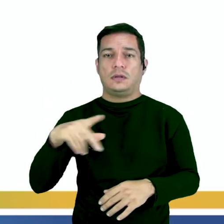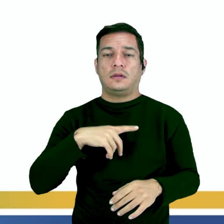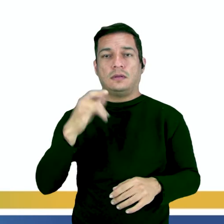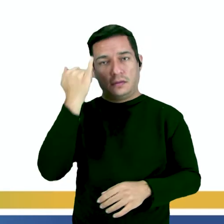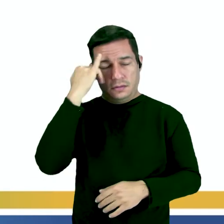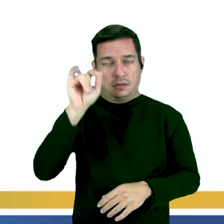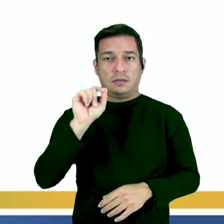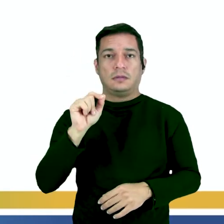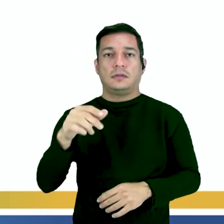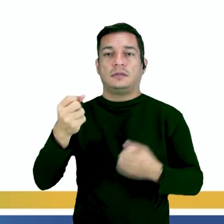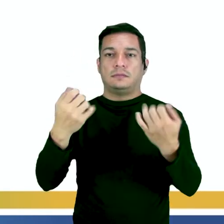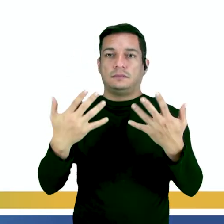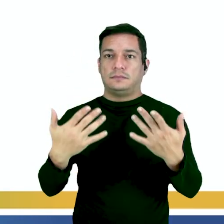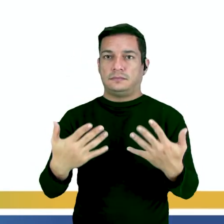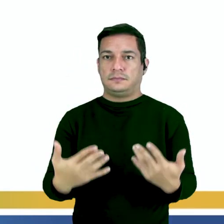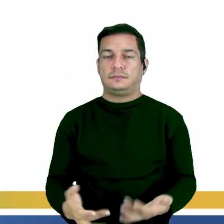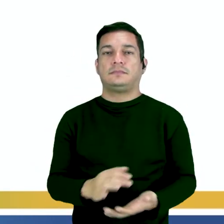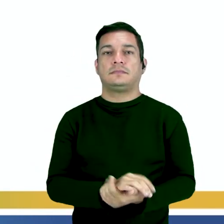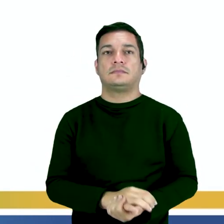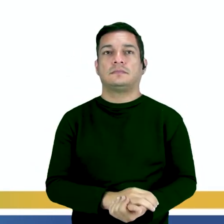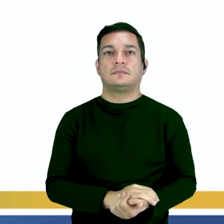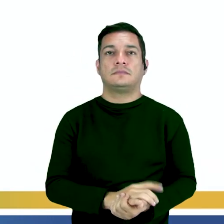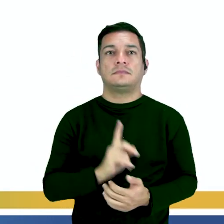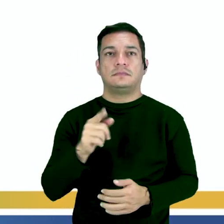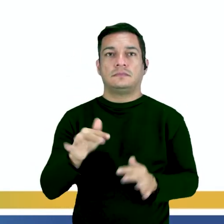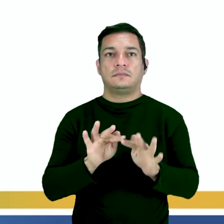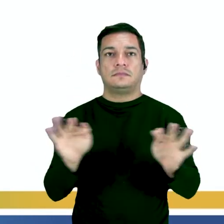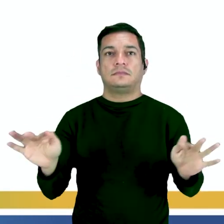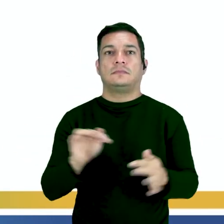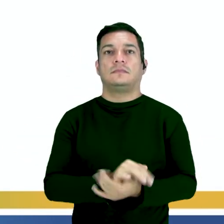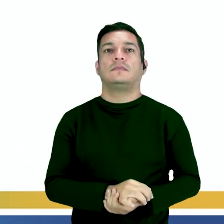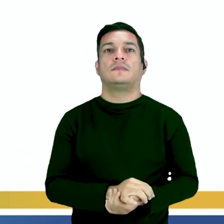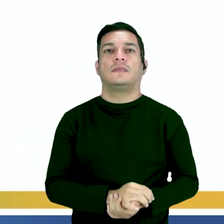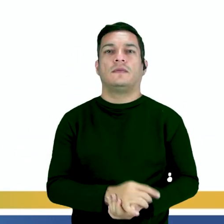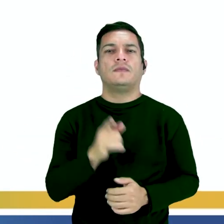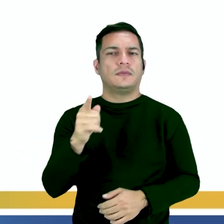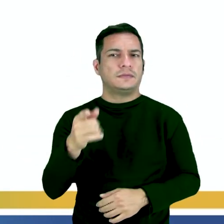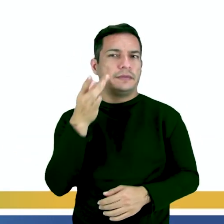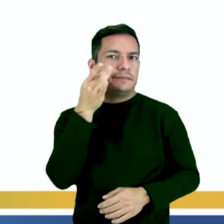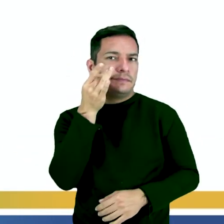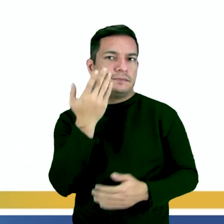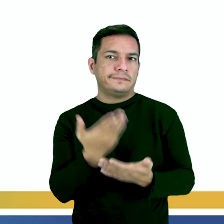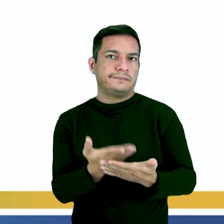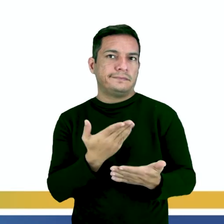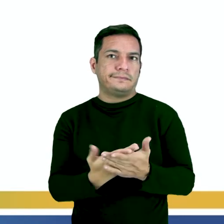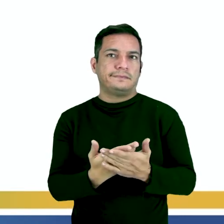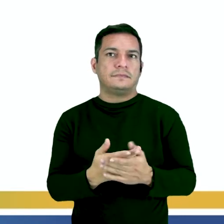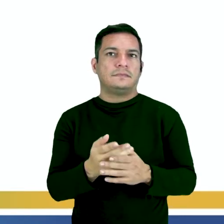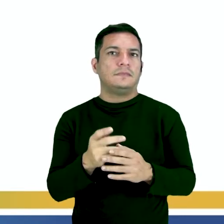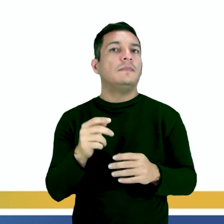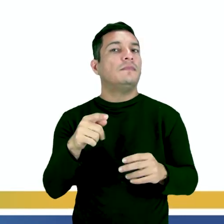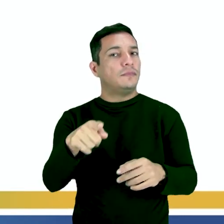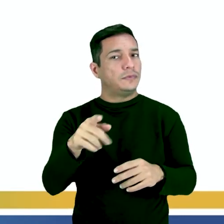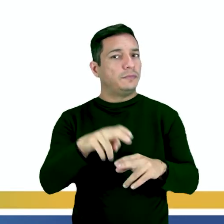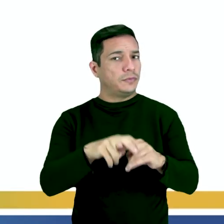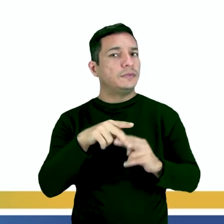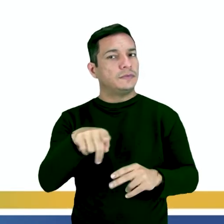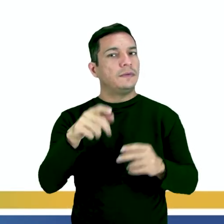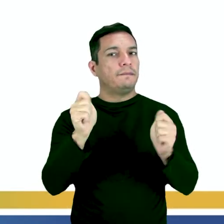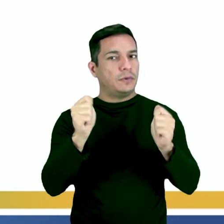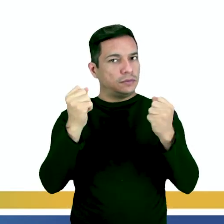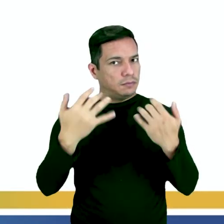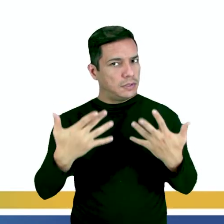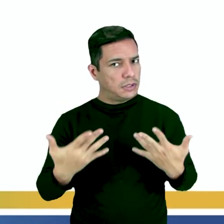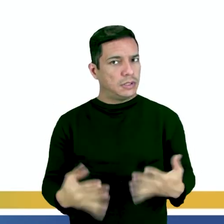de explicação. Na próxima frase, 2 ali, você presenciou a aula, portanto, pode explicar